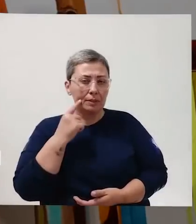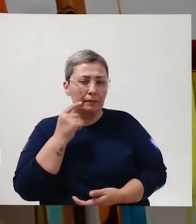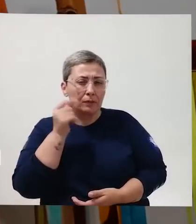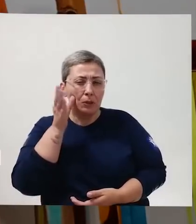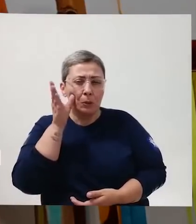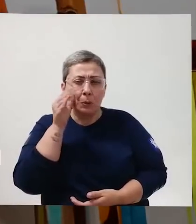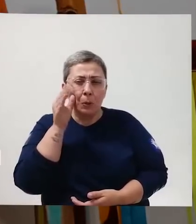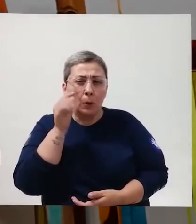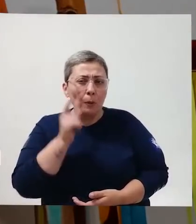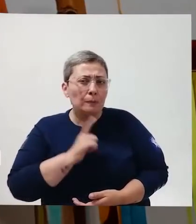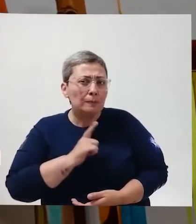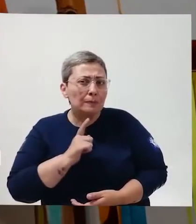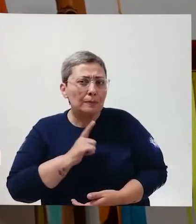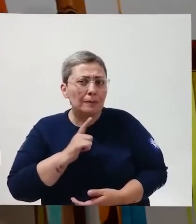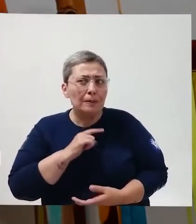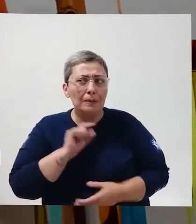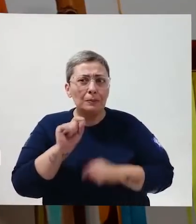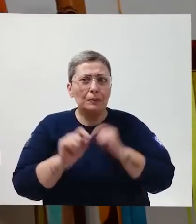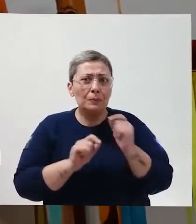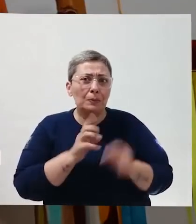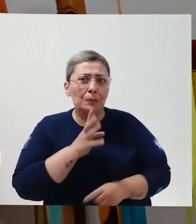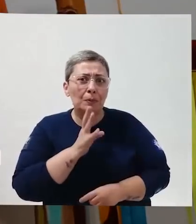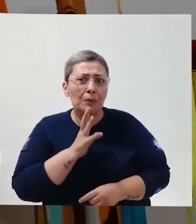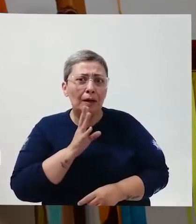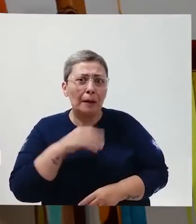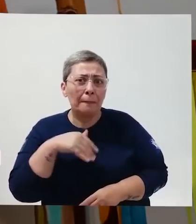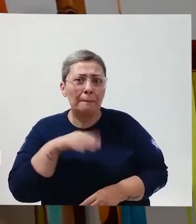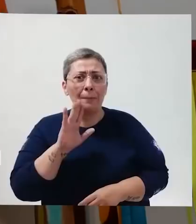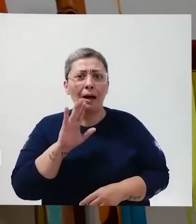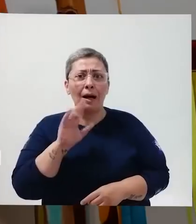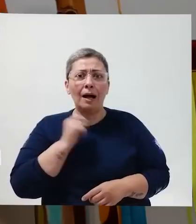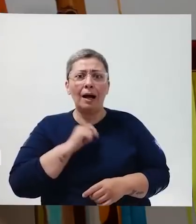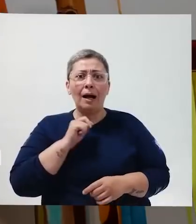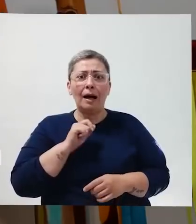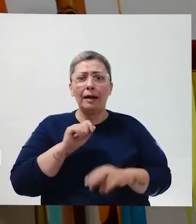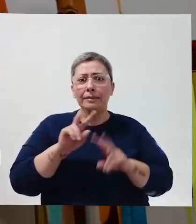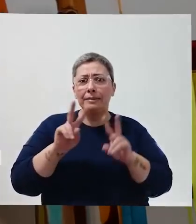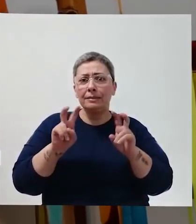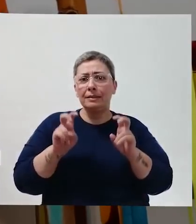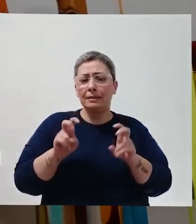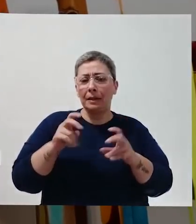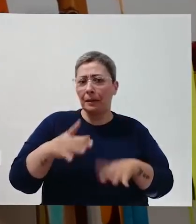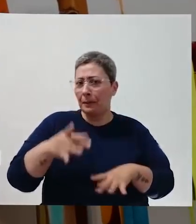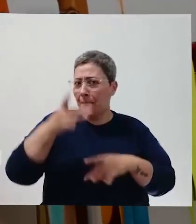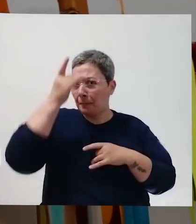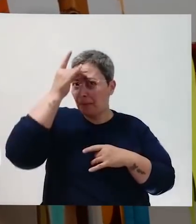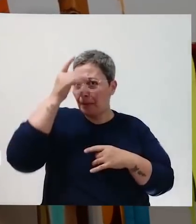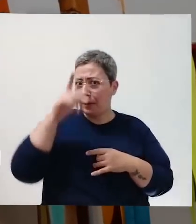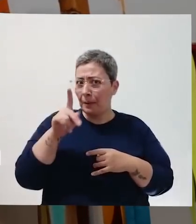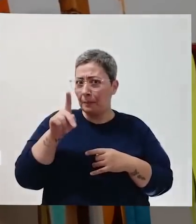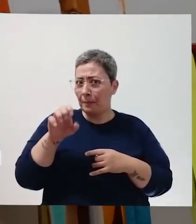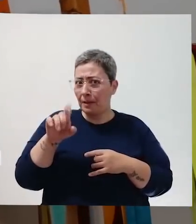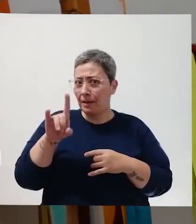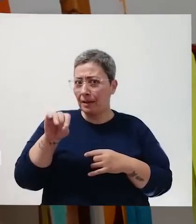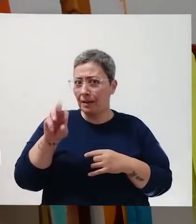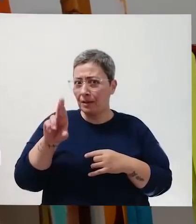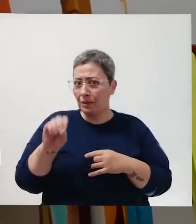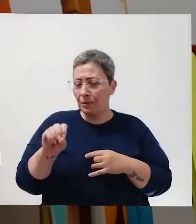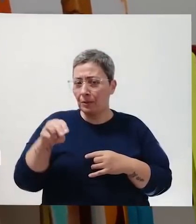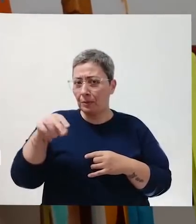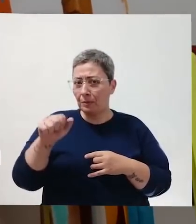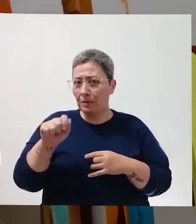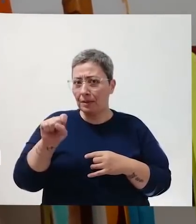Você ficou curioso, você ficou curiosa para conhecer um pouquinho mais sobre o personagem da nossa história, Pedro Malas